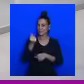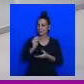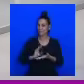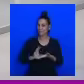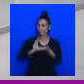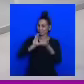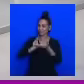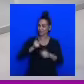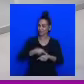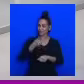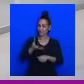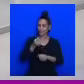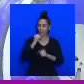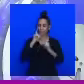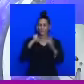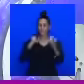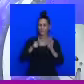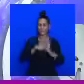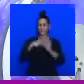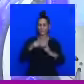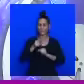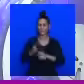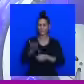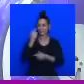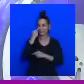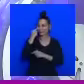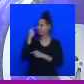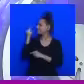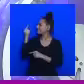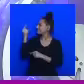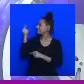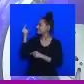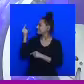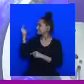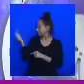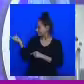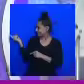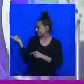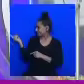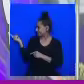Chegou a hora, boa sorte para você. Bolas posicionadas. Valendo!